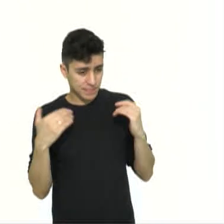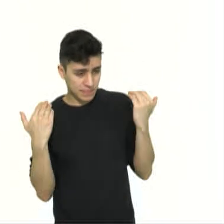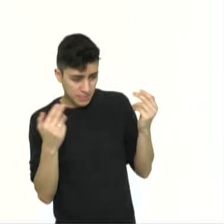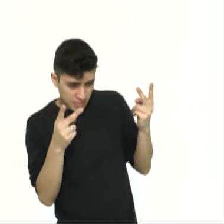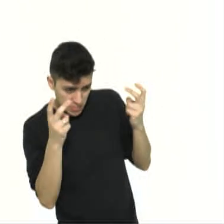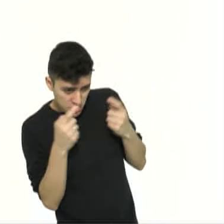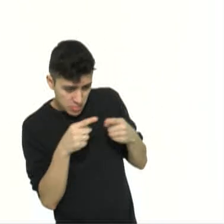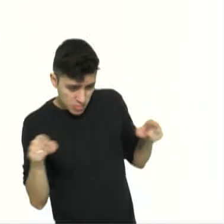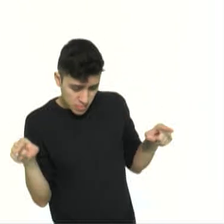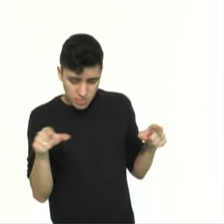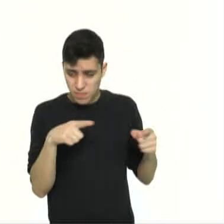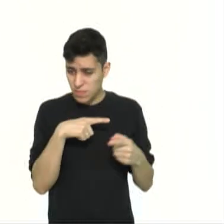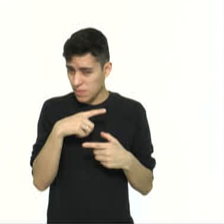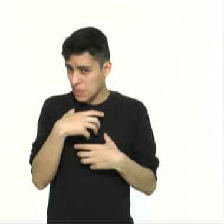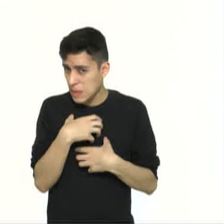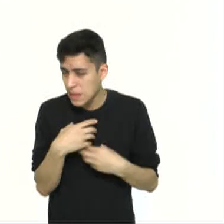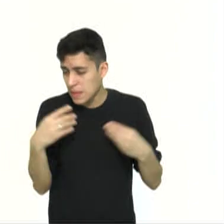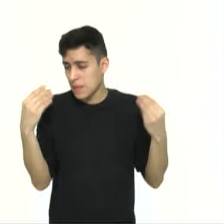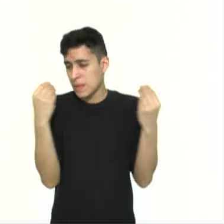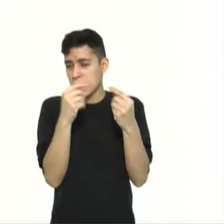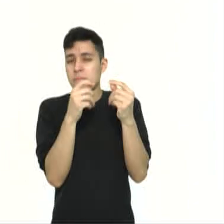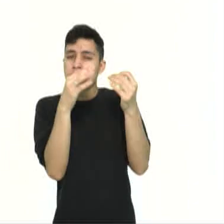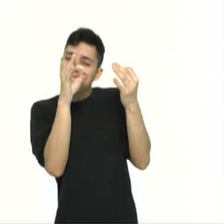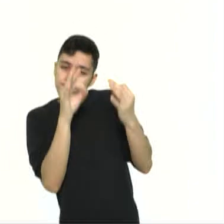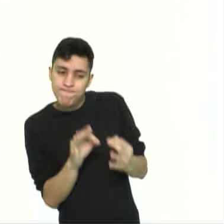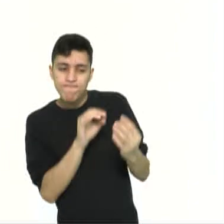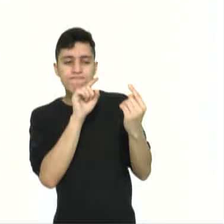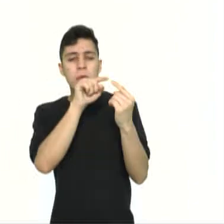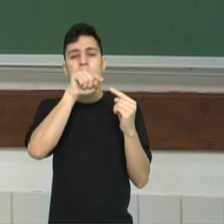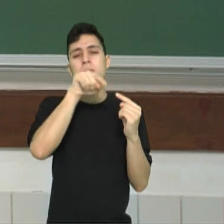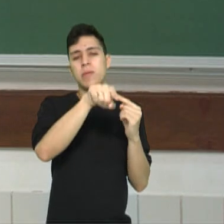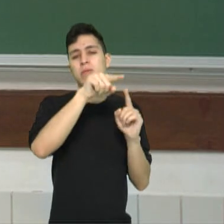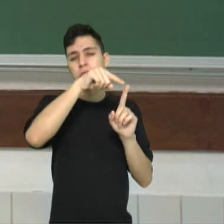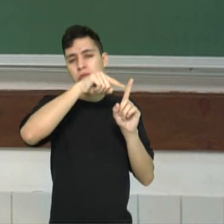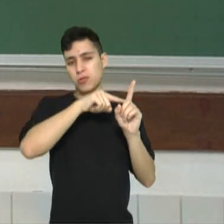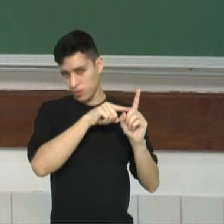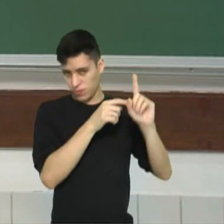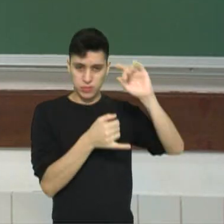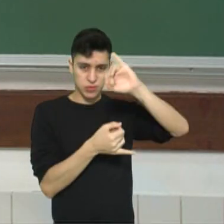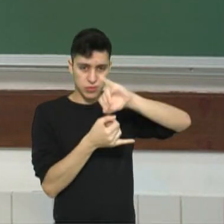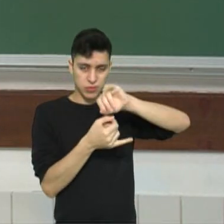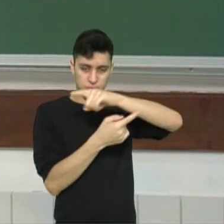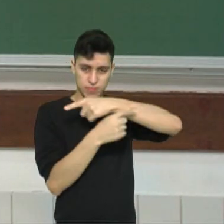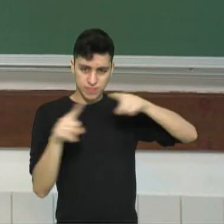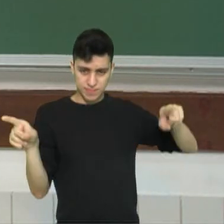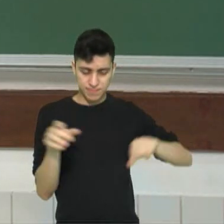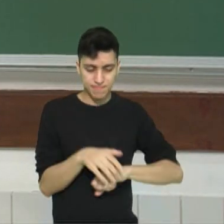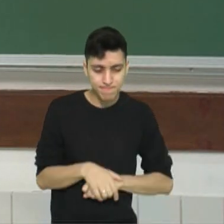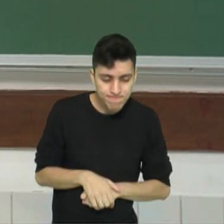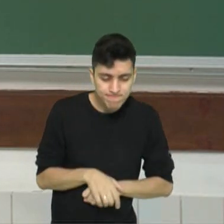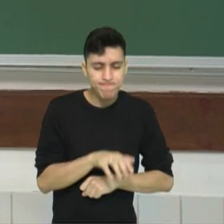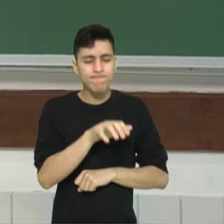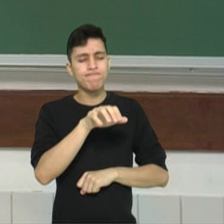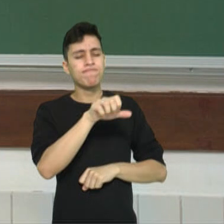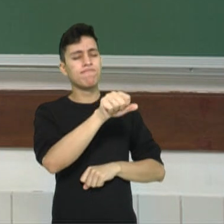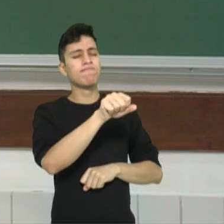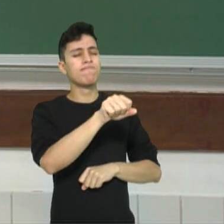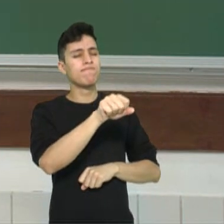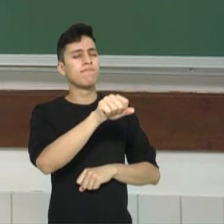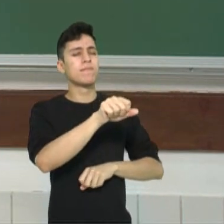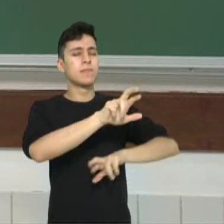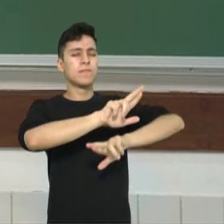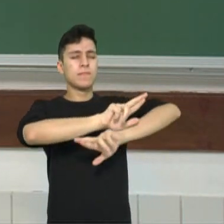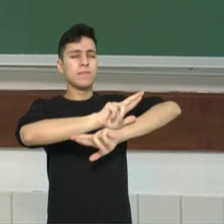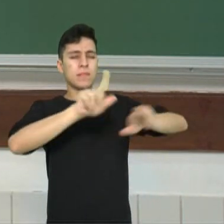percepção musical tem a sensibilidade adequada a esse instrumento musical. E aqui, meu querido, você consegue estar pegando e percebendo essa diferença